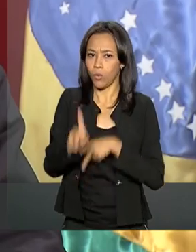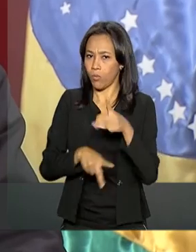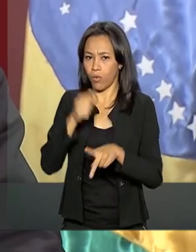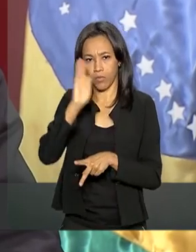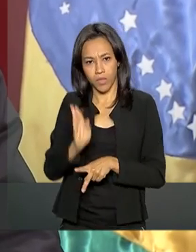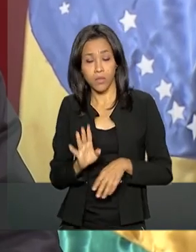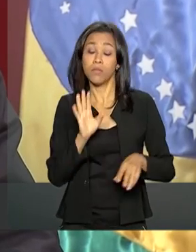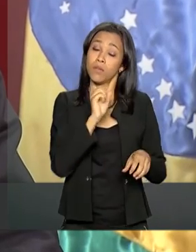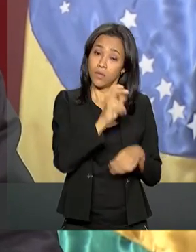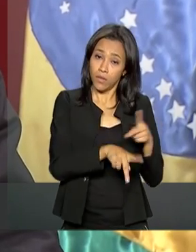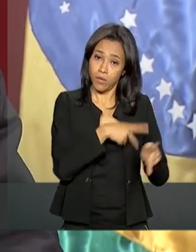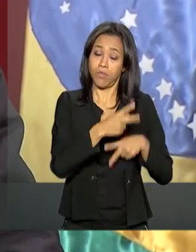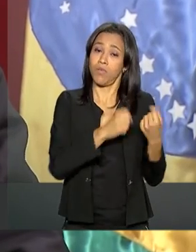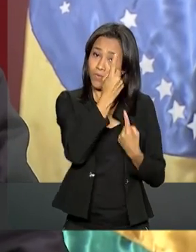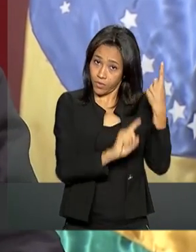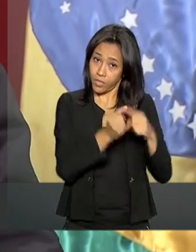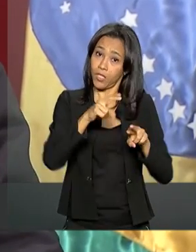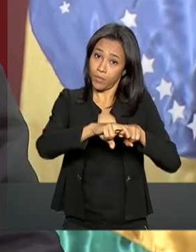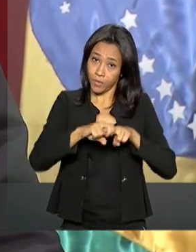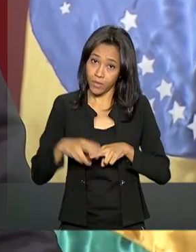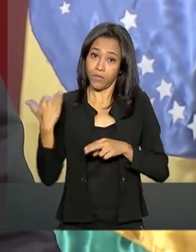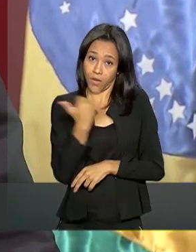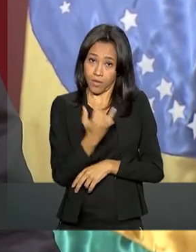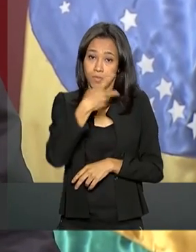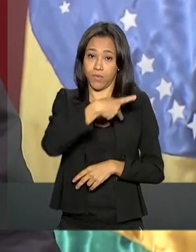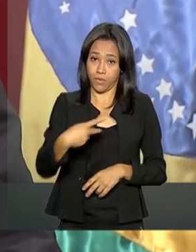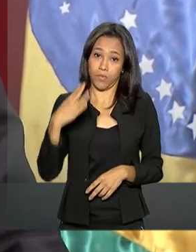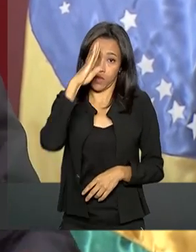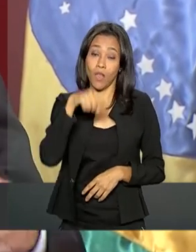povo do Chile. E por isso, senhor presidente Bolsonaro,